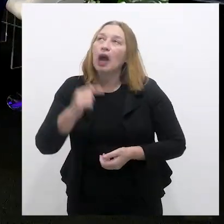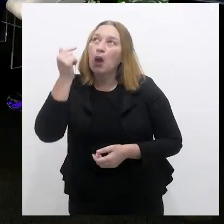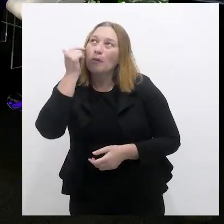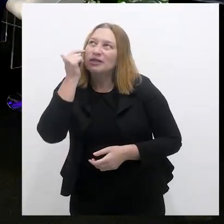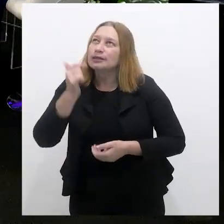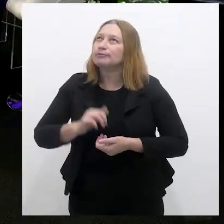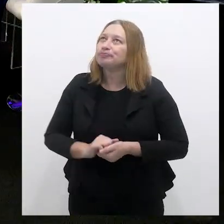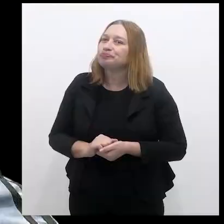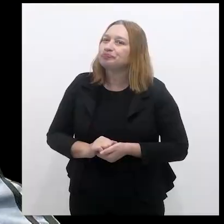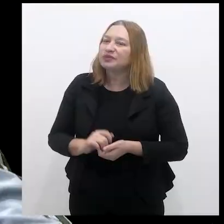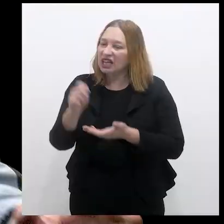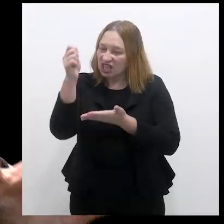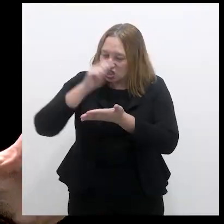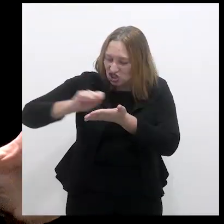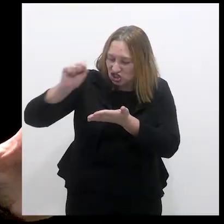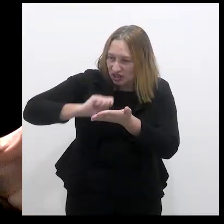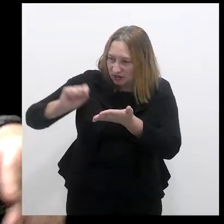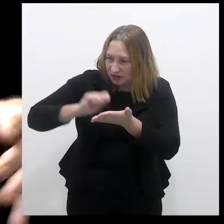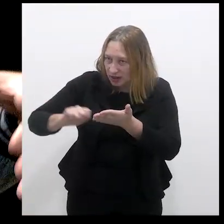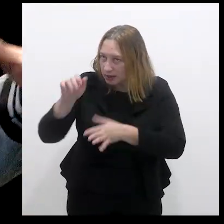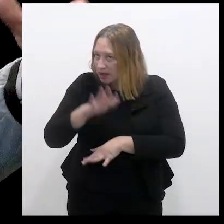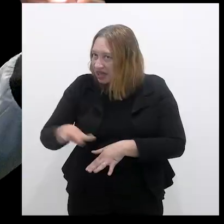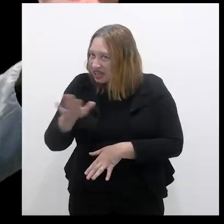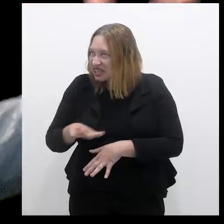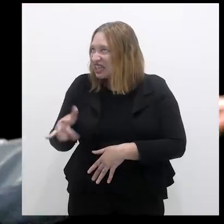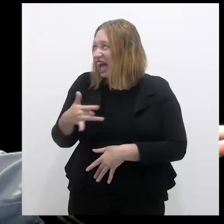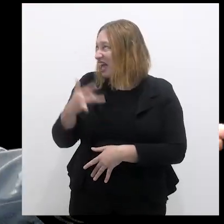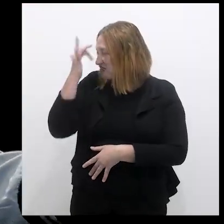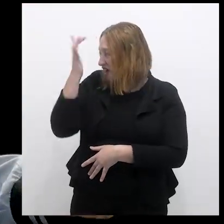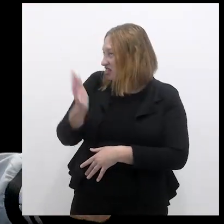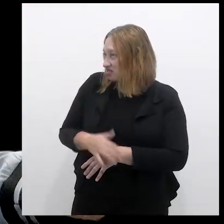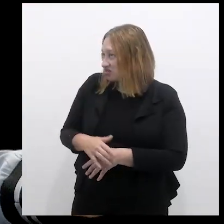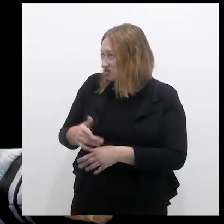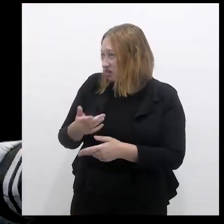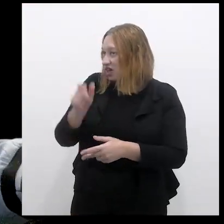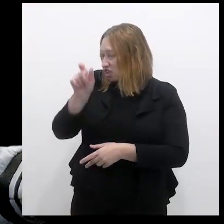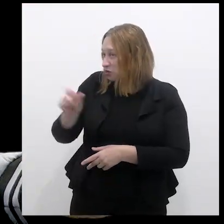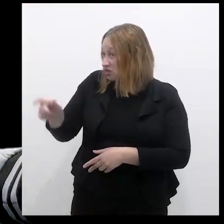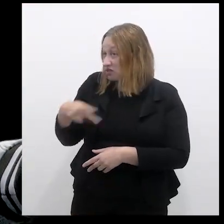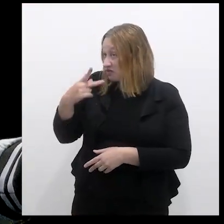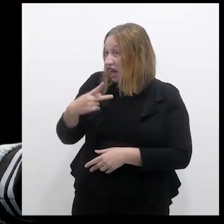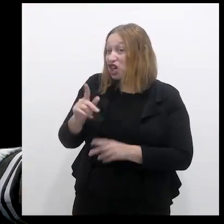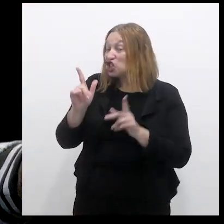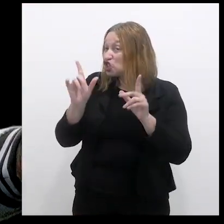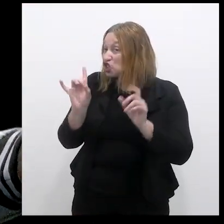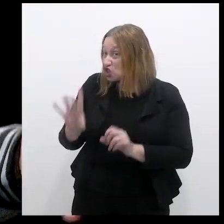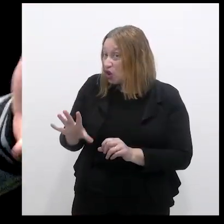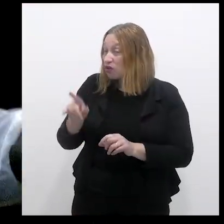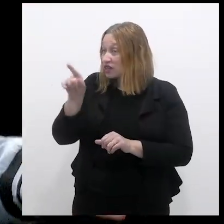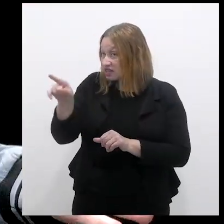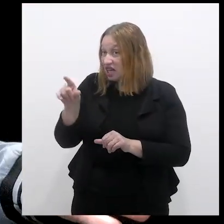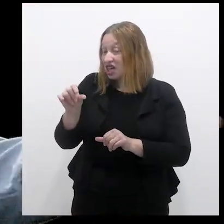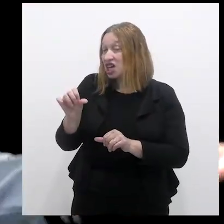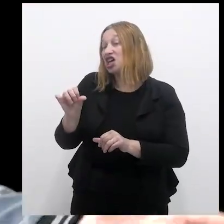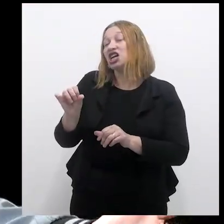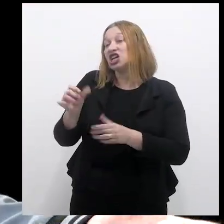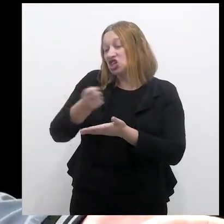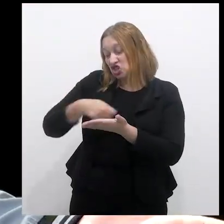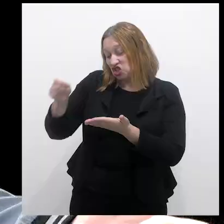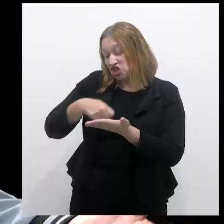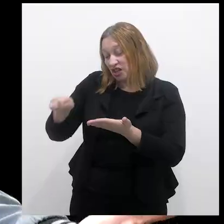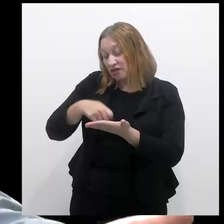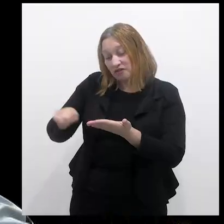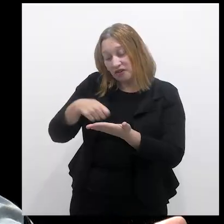aí, uma das coisas que eu estava pensando é que escrever para criança, muita gente diz que é muito fácil. É só você escrever para adulto, só que para